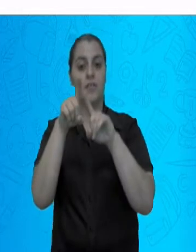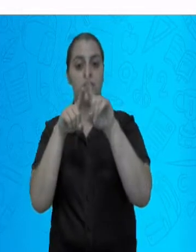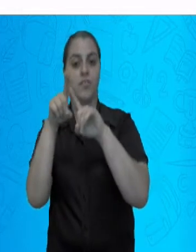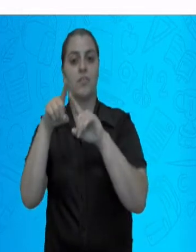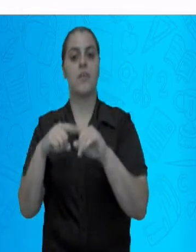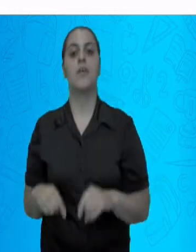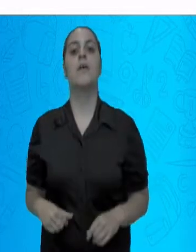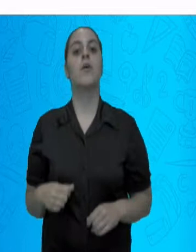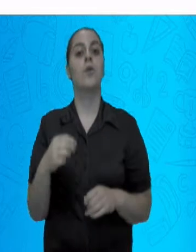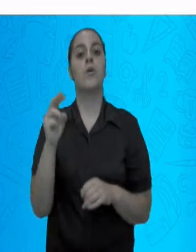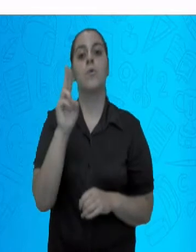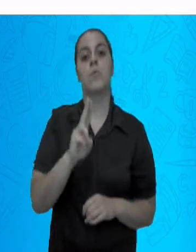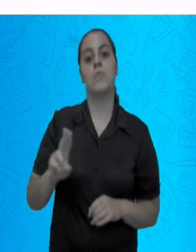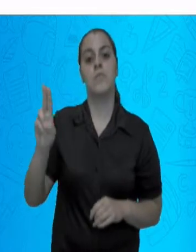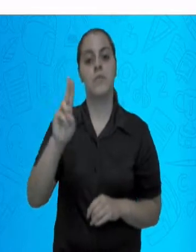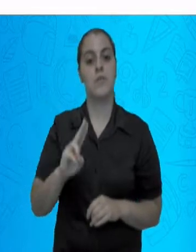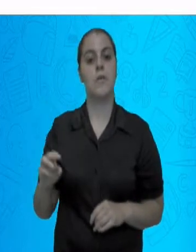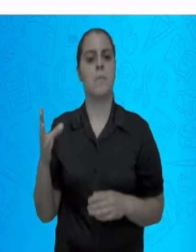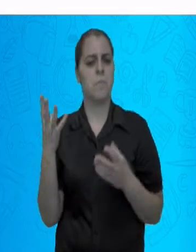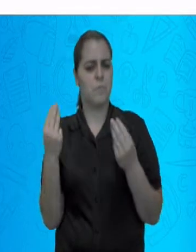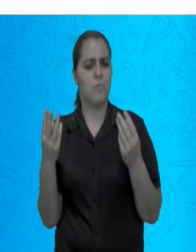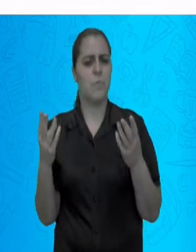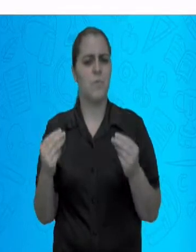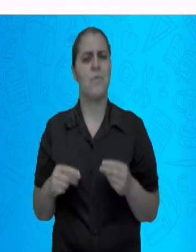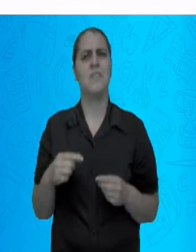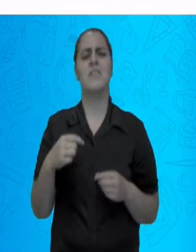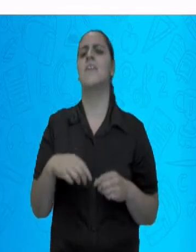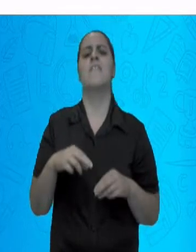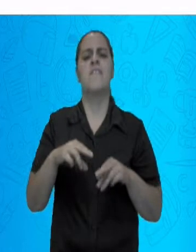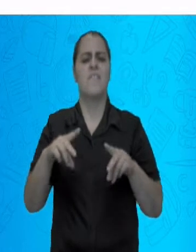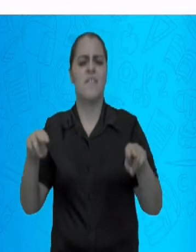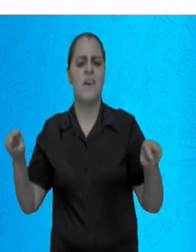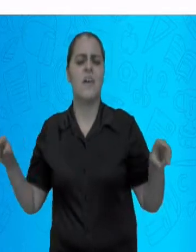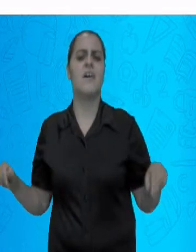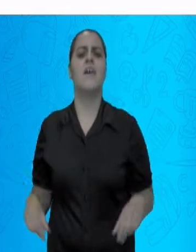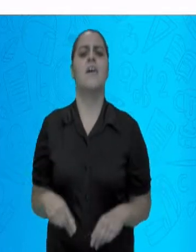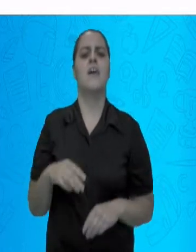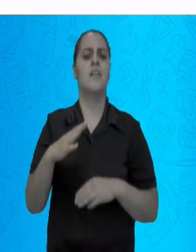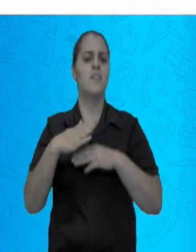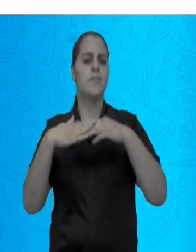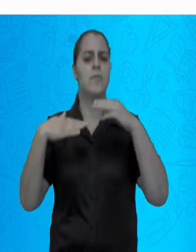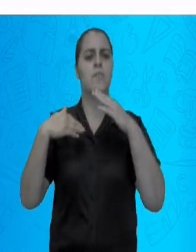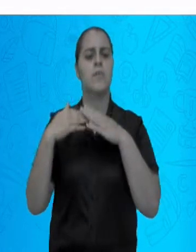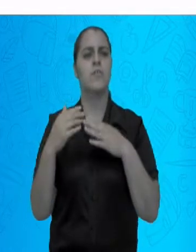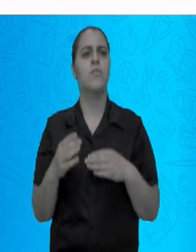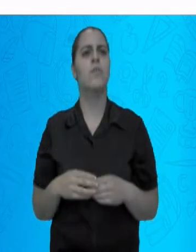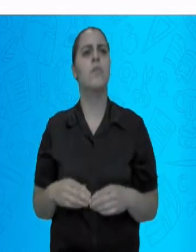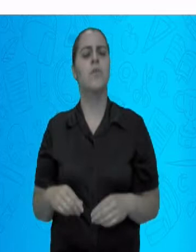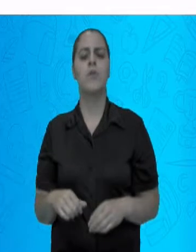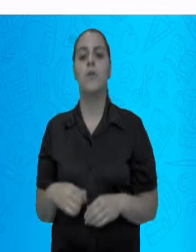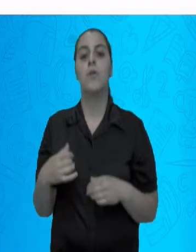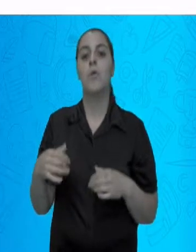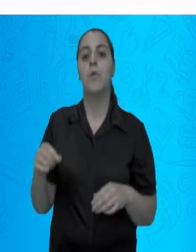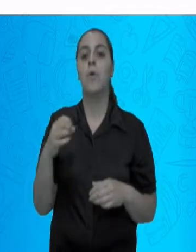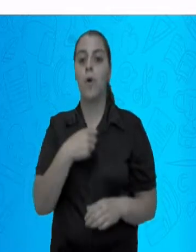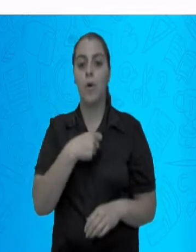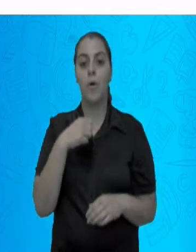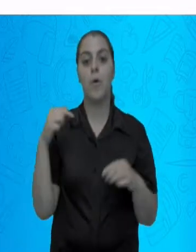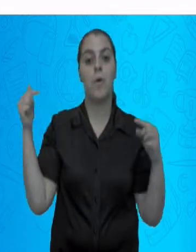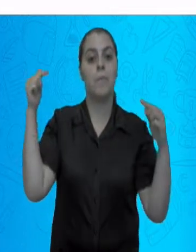bastante utilizada em diversos ramos da nossa sociedade, com a finalidade